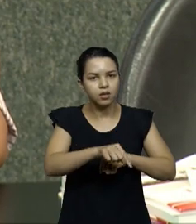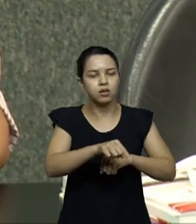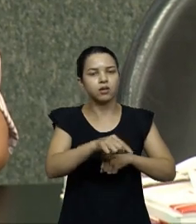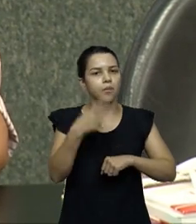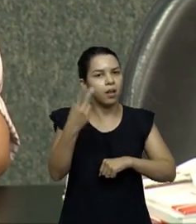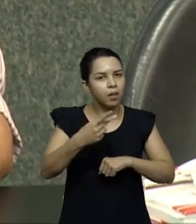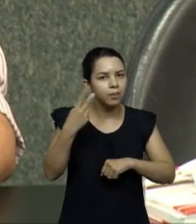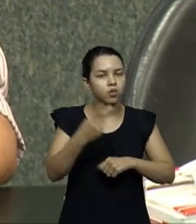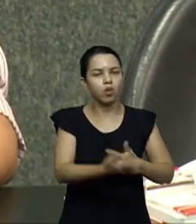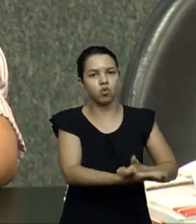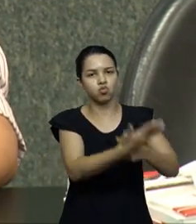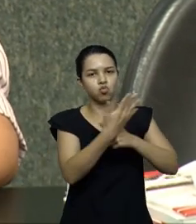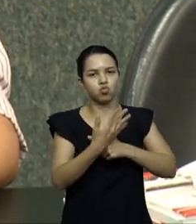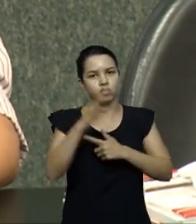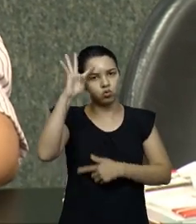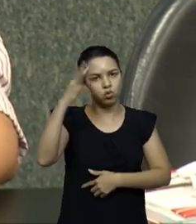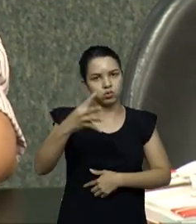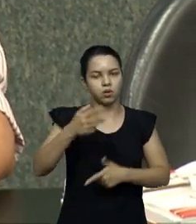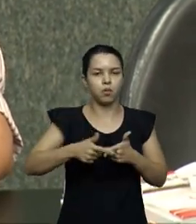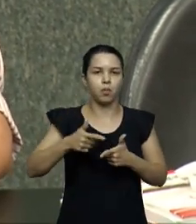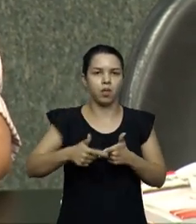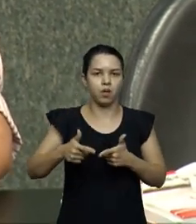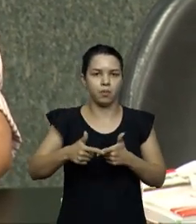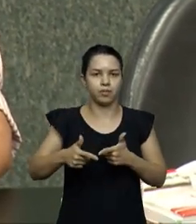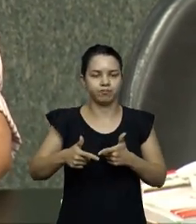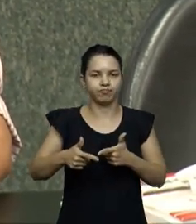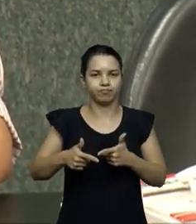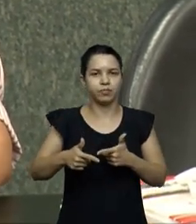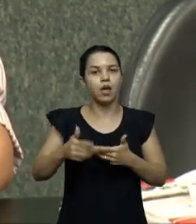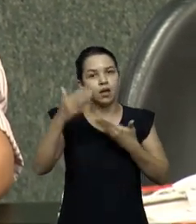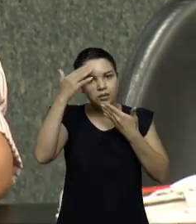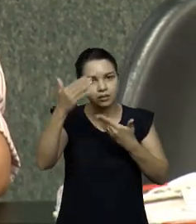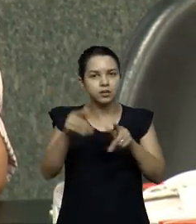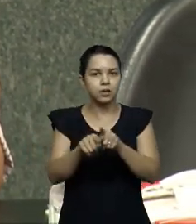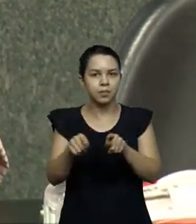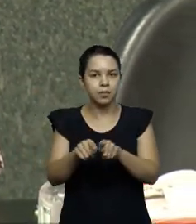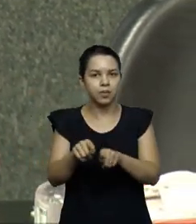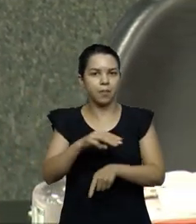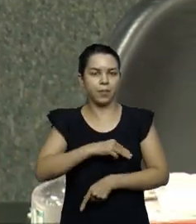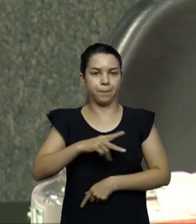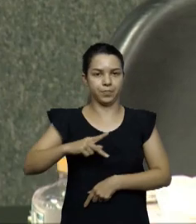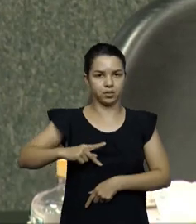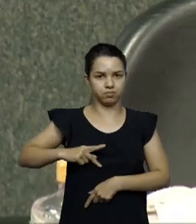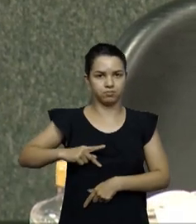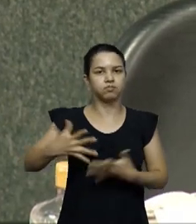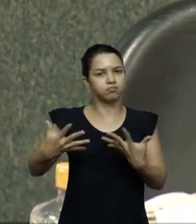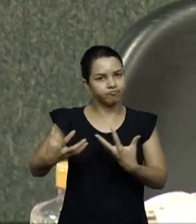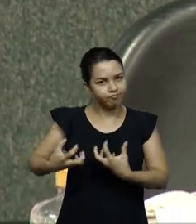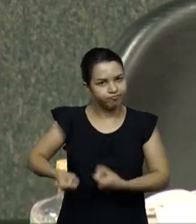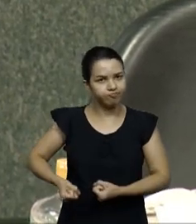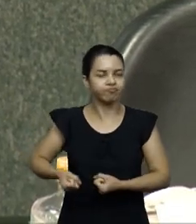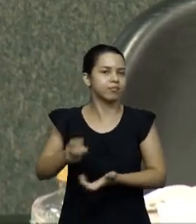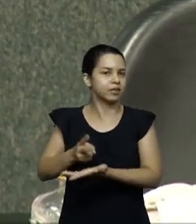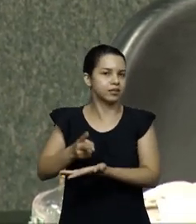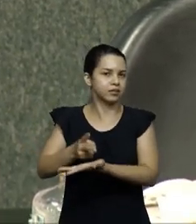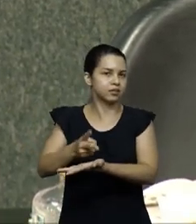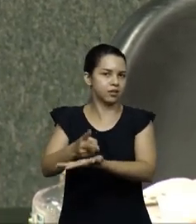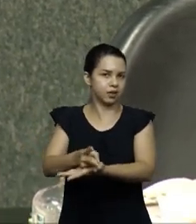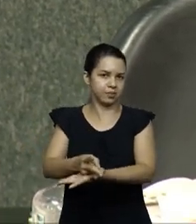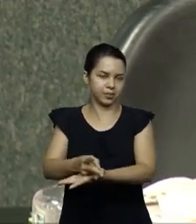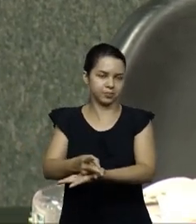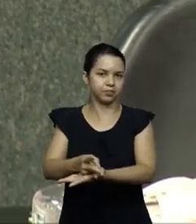solucionar os problemas que tem acolhido Quero agradecer também ao Ministério Público que sempre acolheu as nossas denúncias